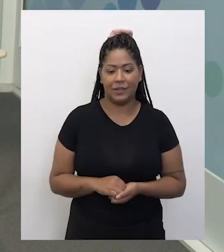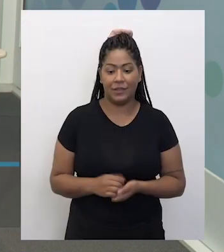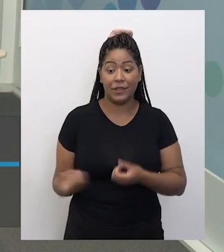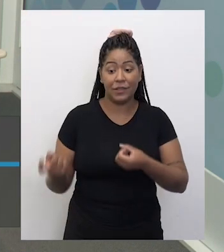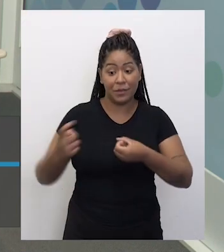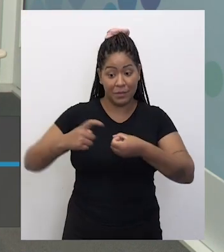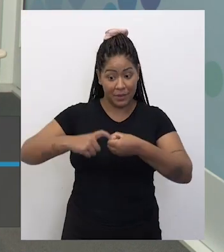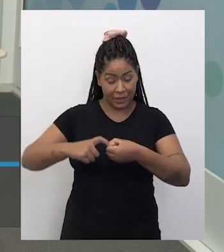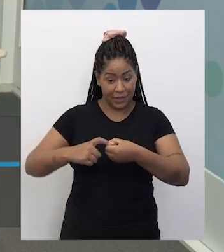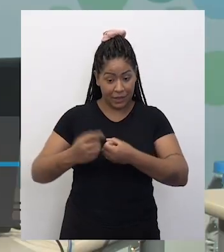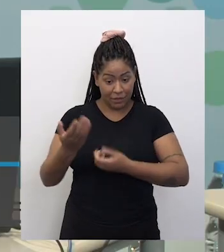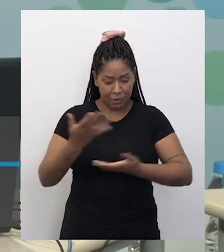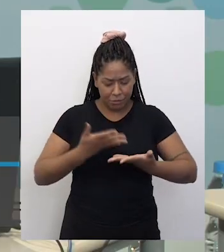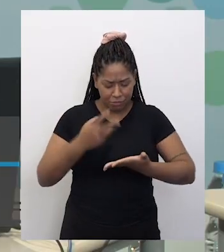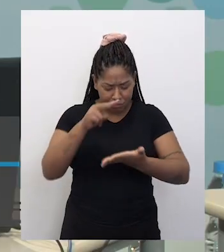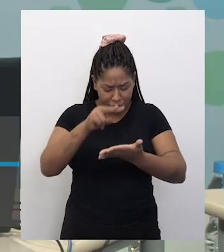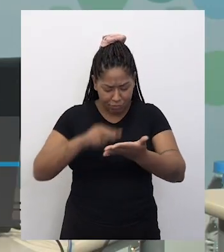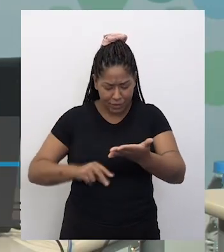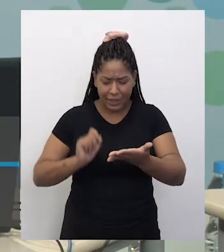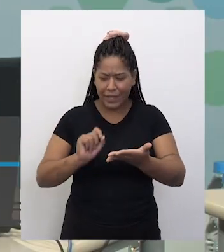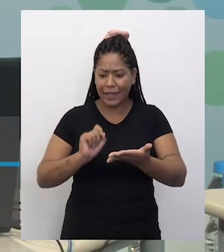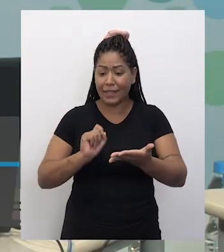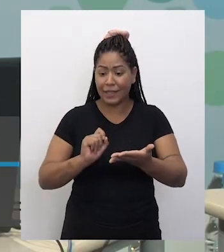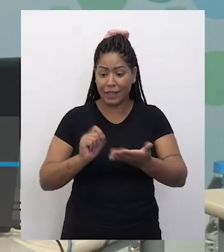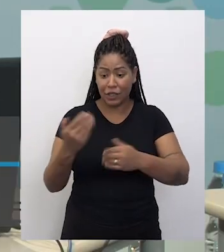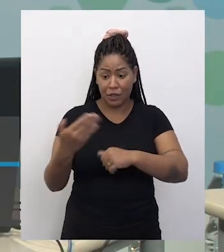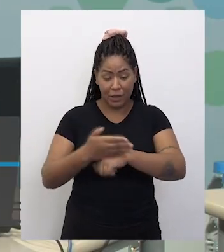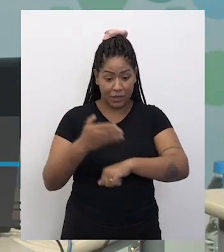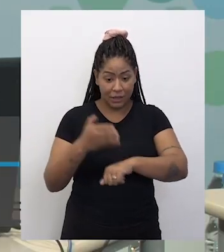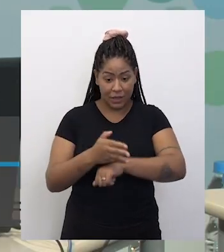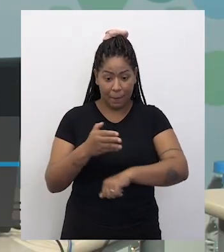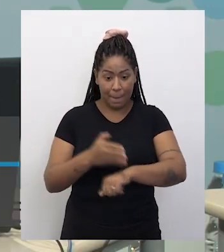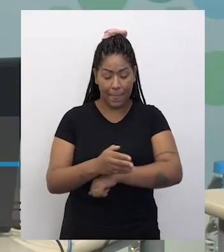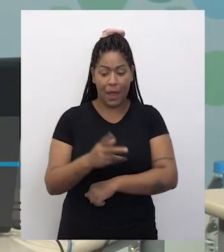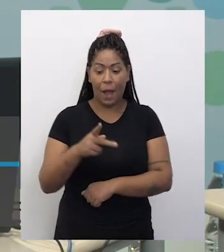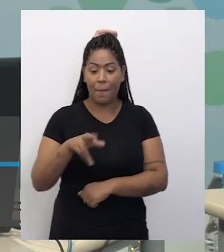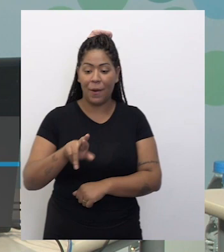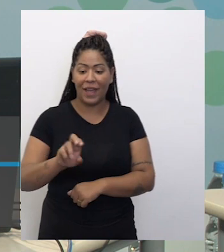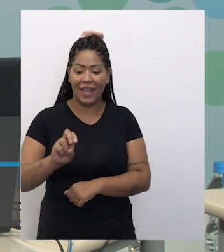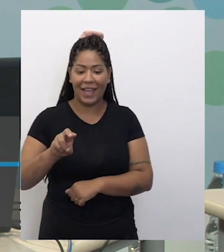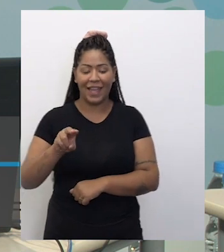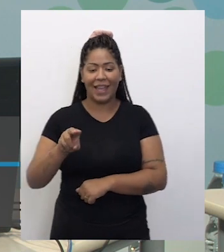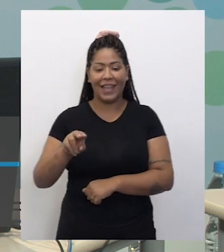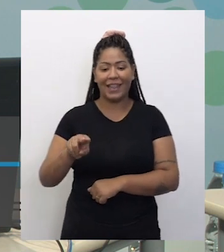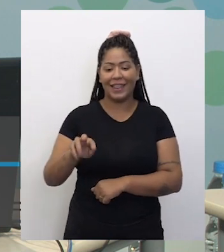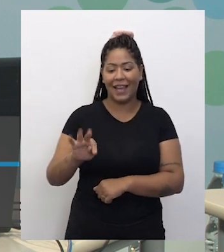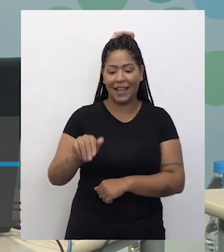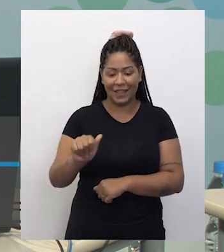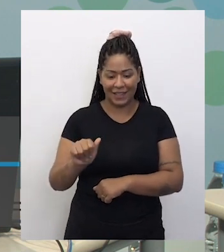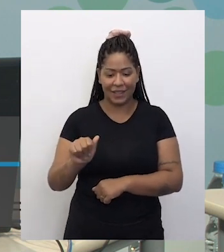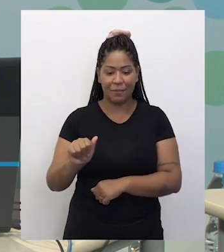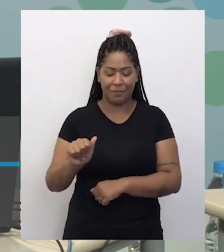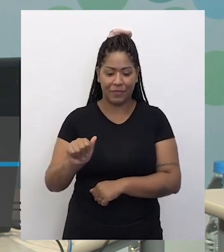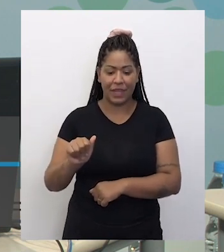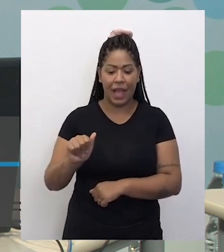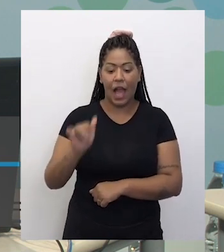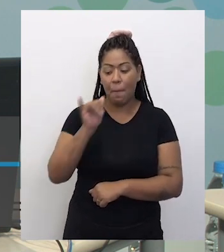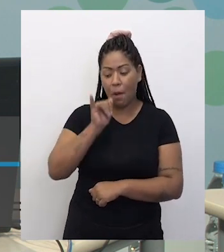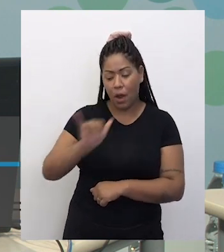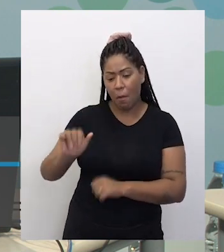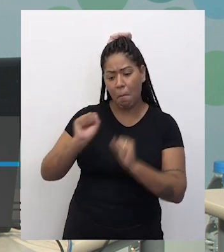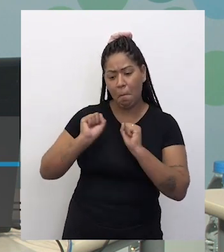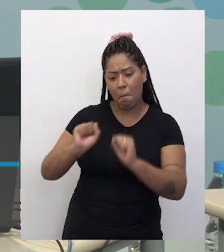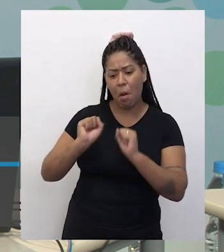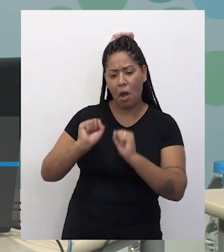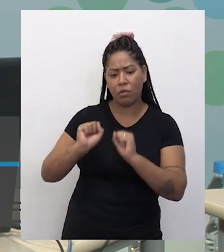Vamos lá, a participação dos alunos e professores. A Pro Renata mandou o seguinte: propaganda é divulgar qualquer coisa. A Pro